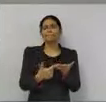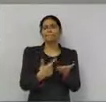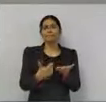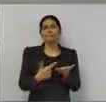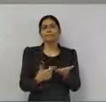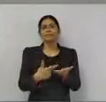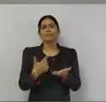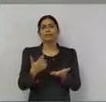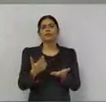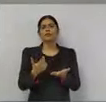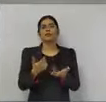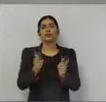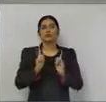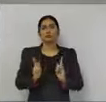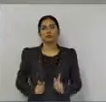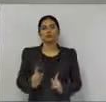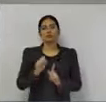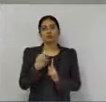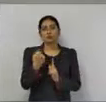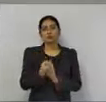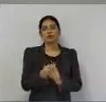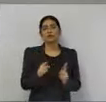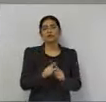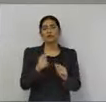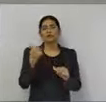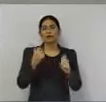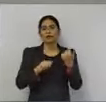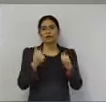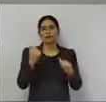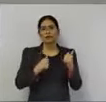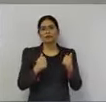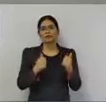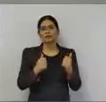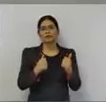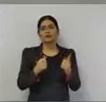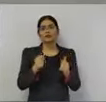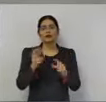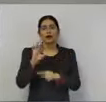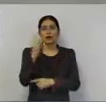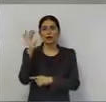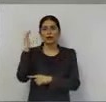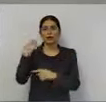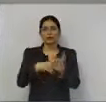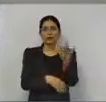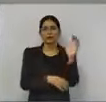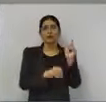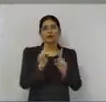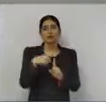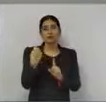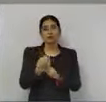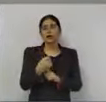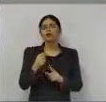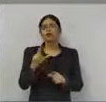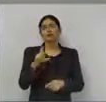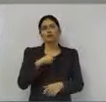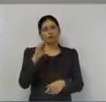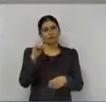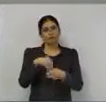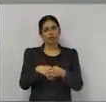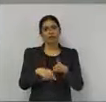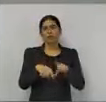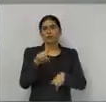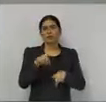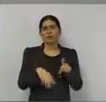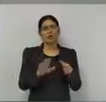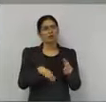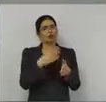ambiental e social e avaliação ambiental e social. Então, nesse material, vocês têm informações sobre o kit sanitário e muito mais